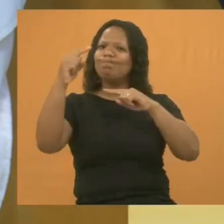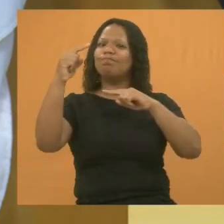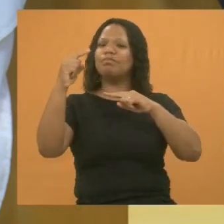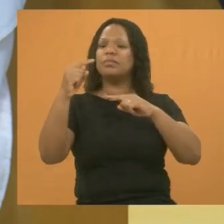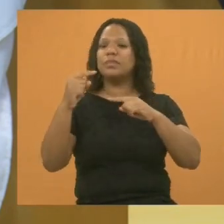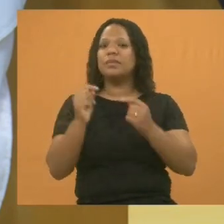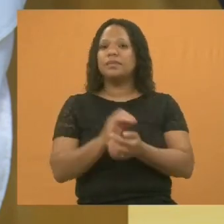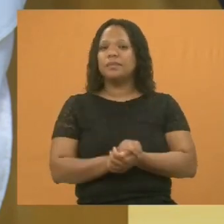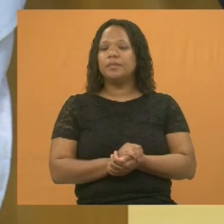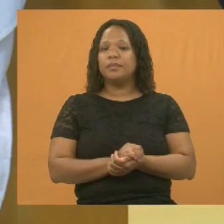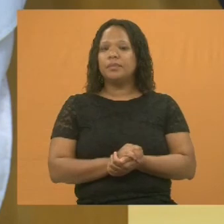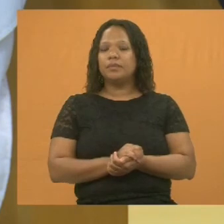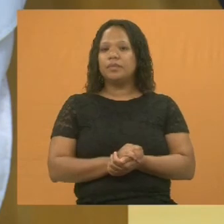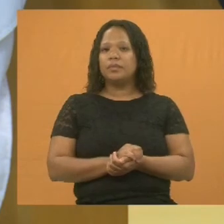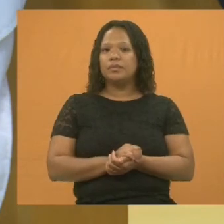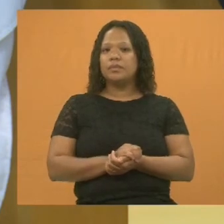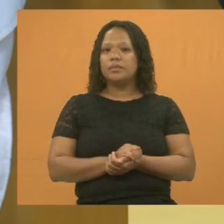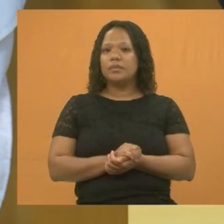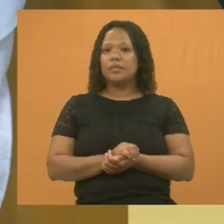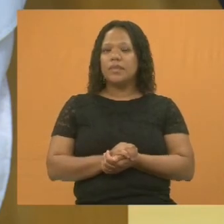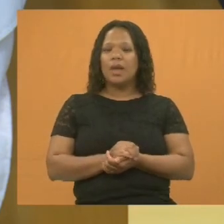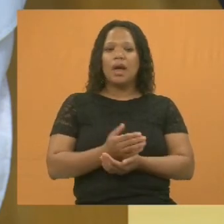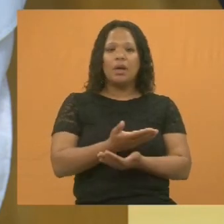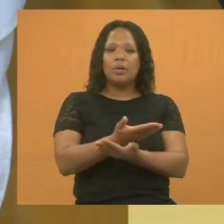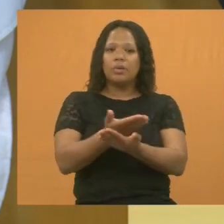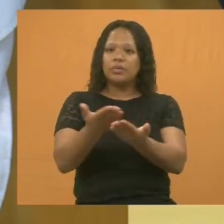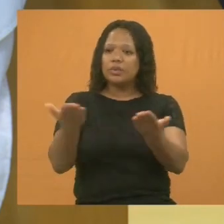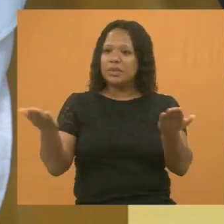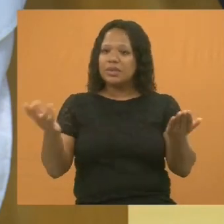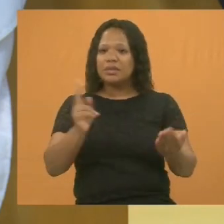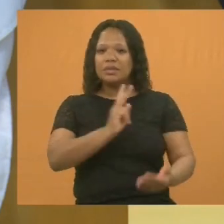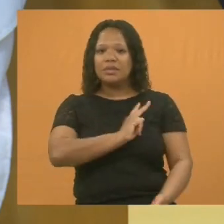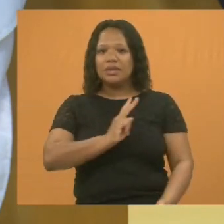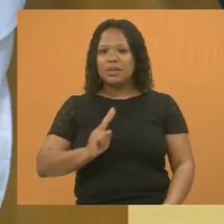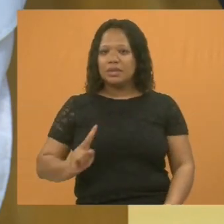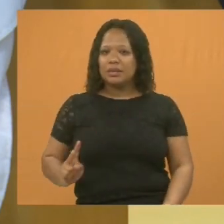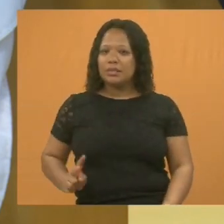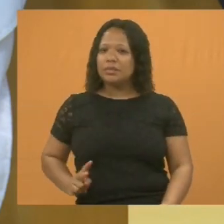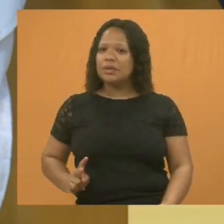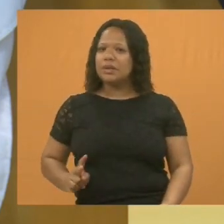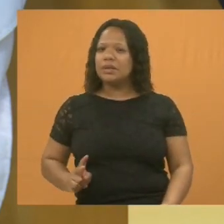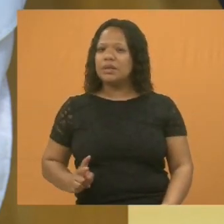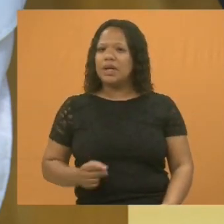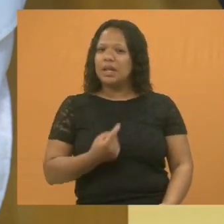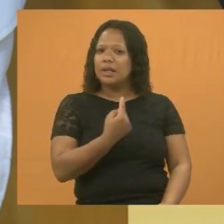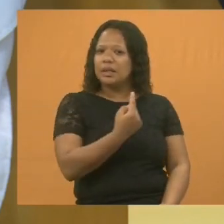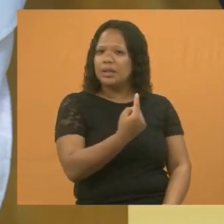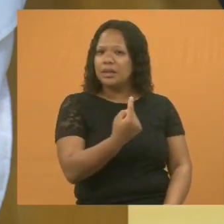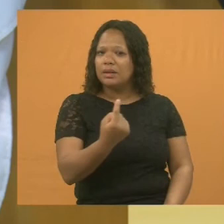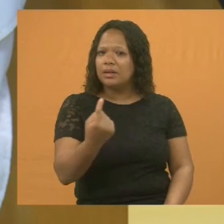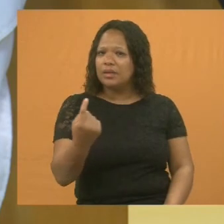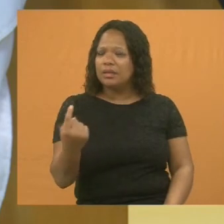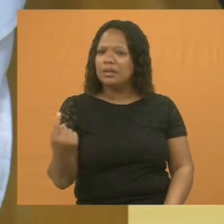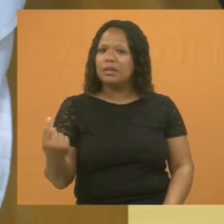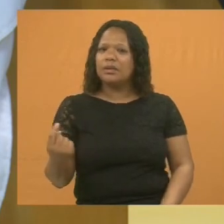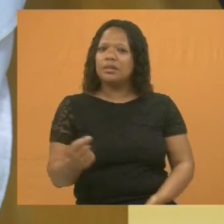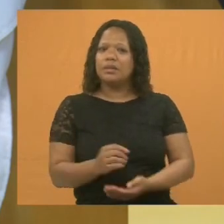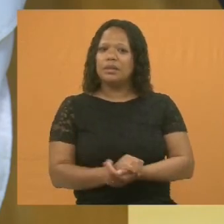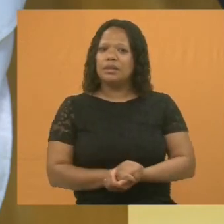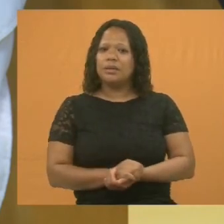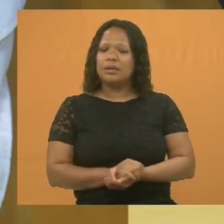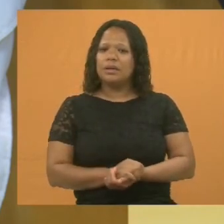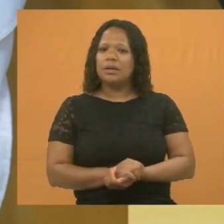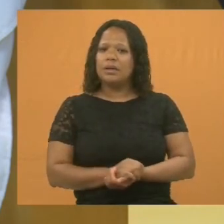momento, eu faço e concito aos nossos ilustres vereadores que, realmente, se possível, cada um pegue